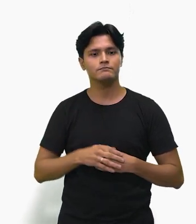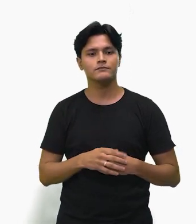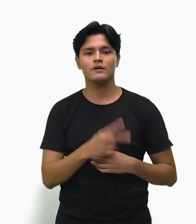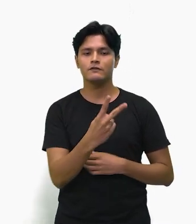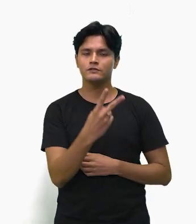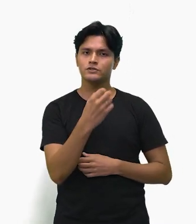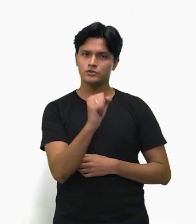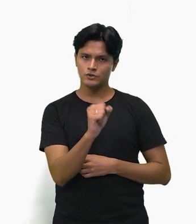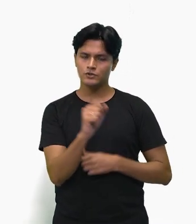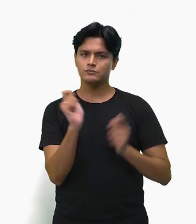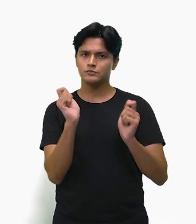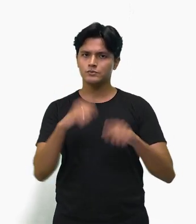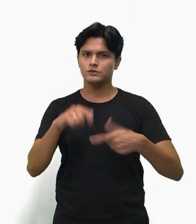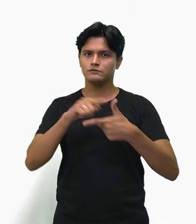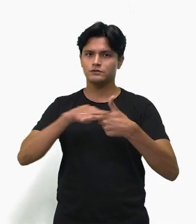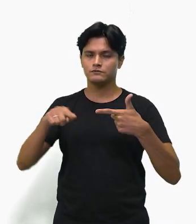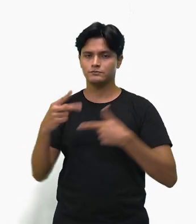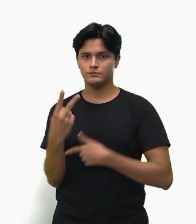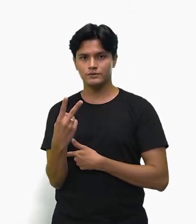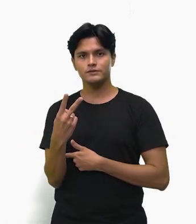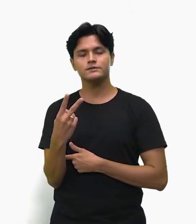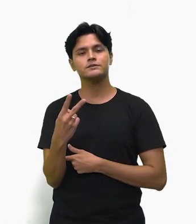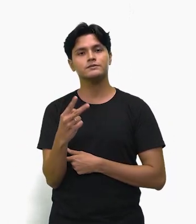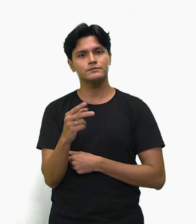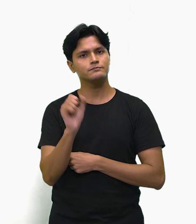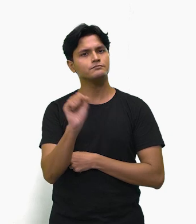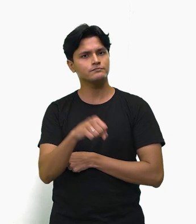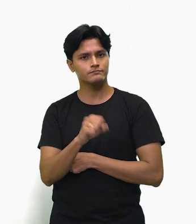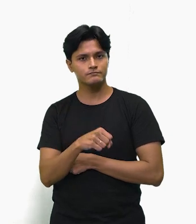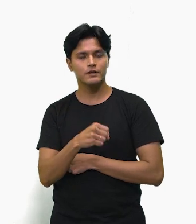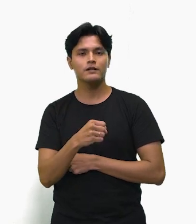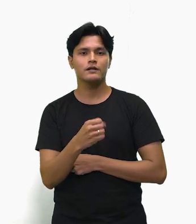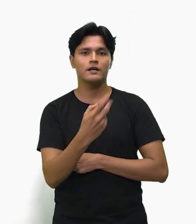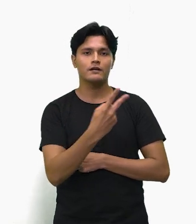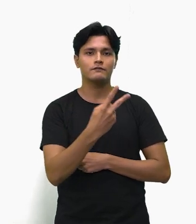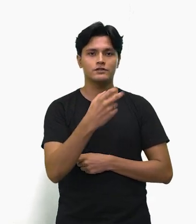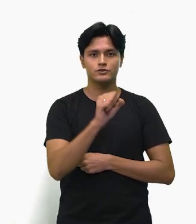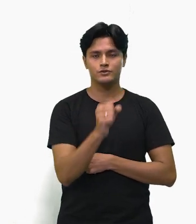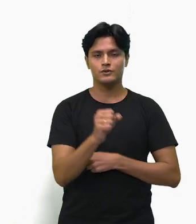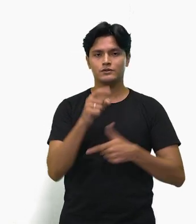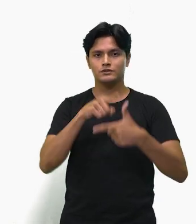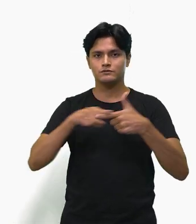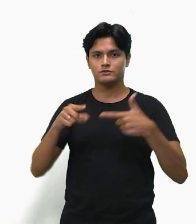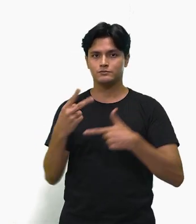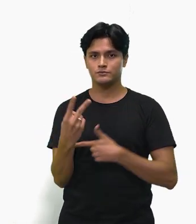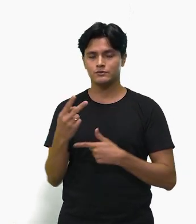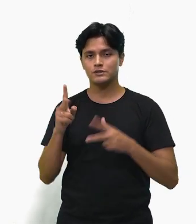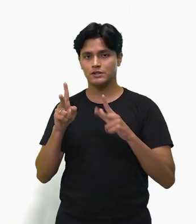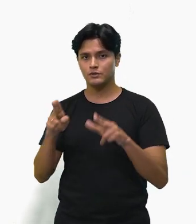28 é divisível por 2? É. 28 dividido por 2 dá 24.